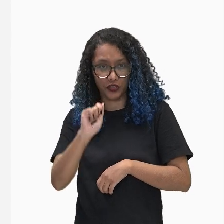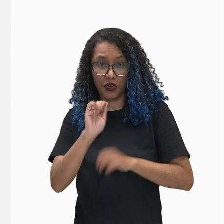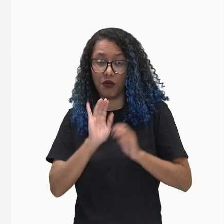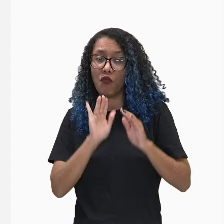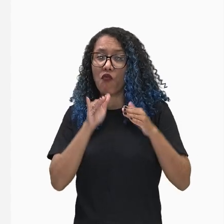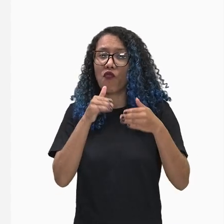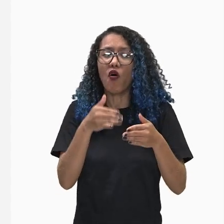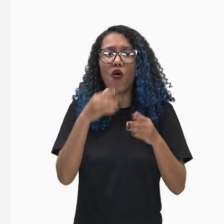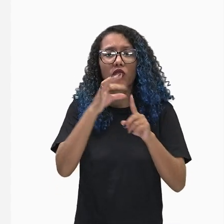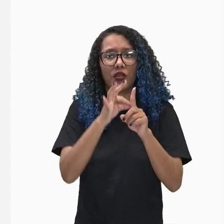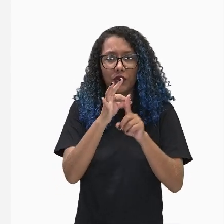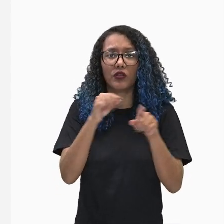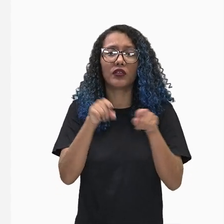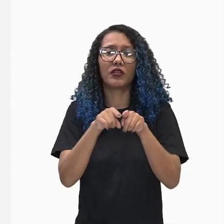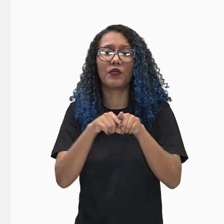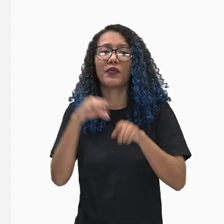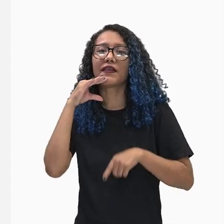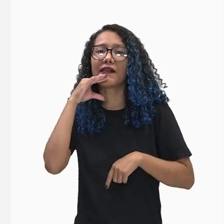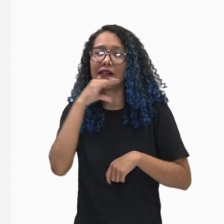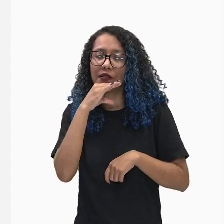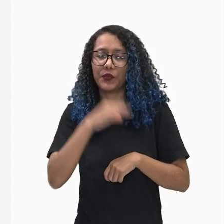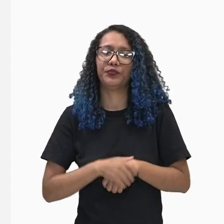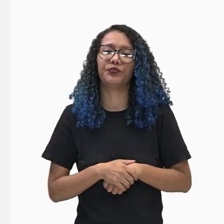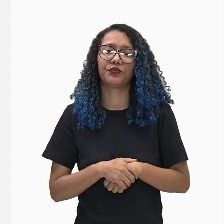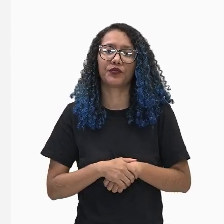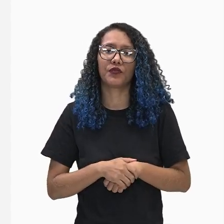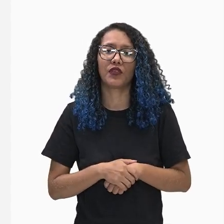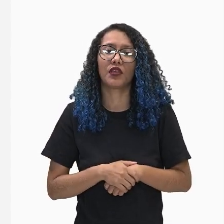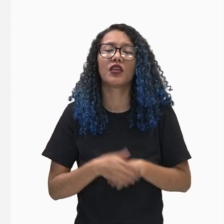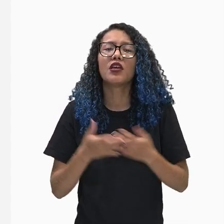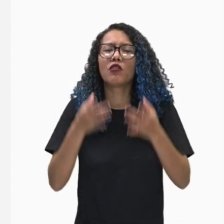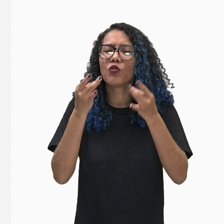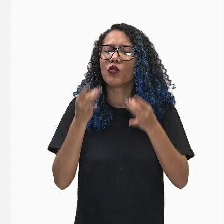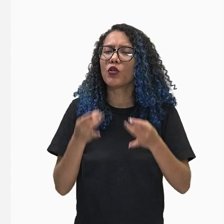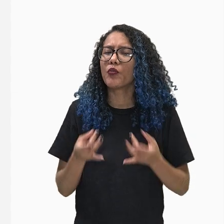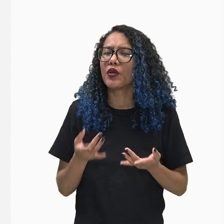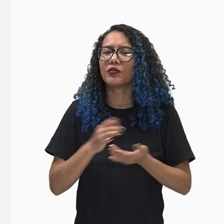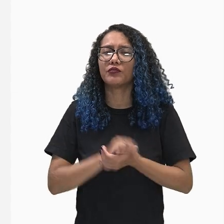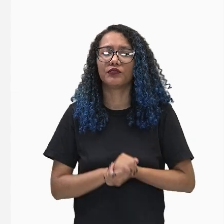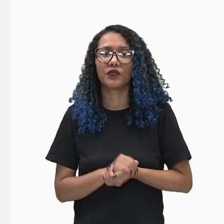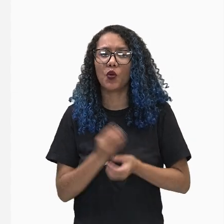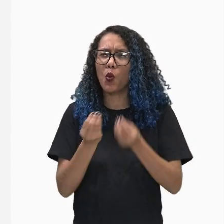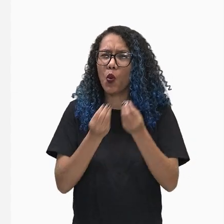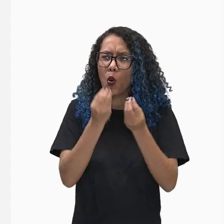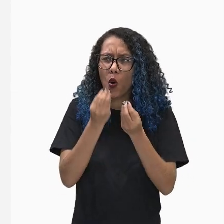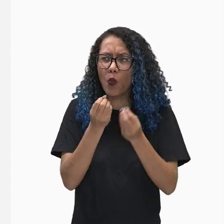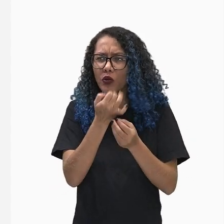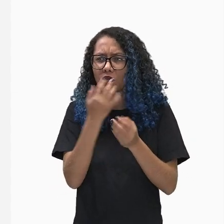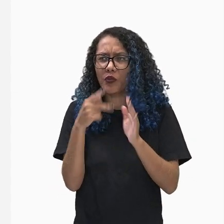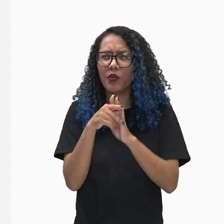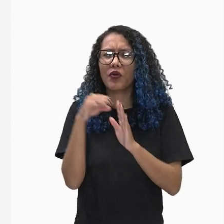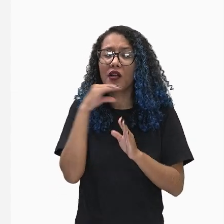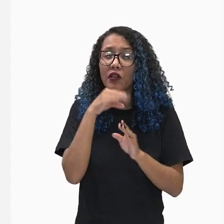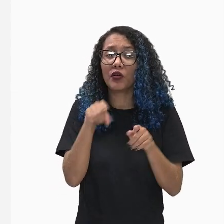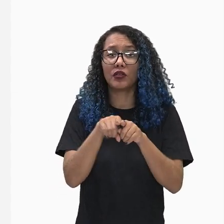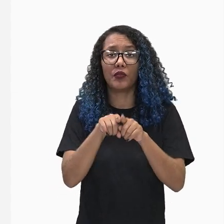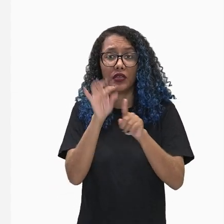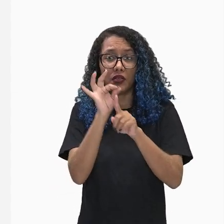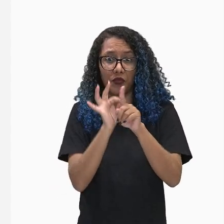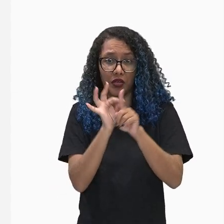termologia, temperatura e calor. Detalhamento, medição de calor e